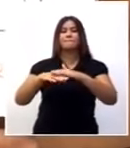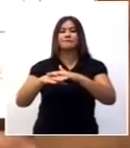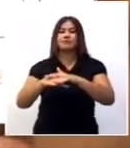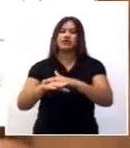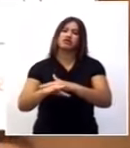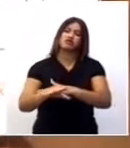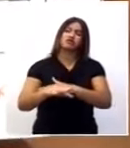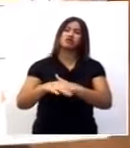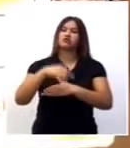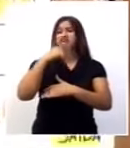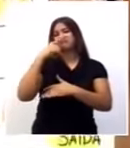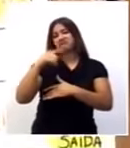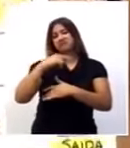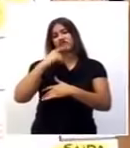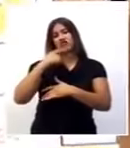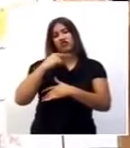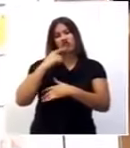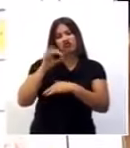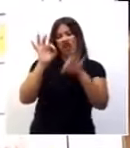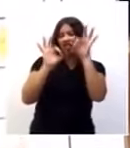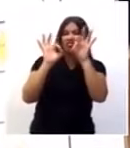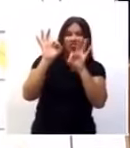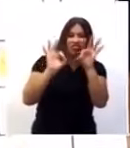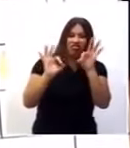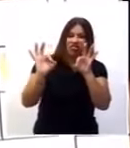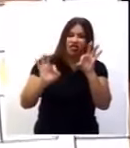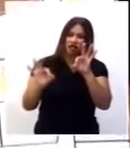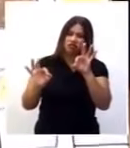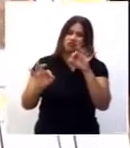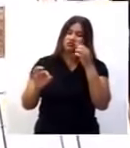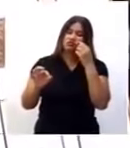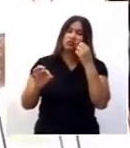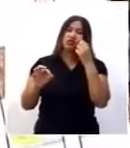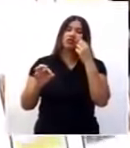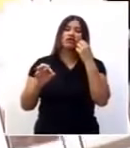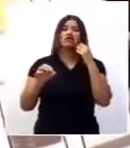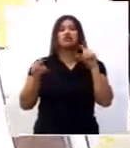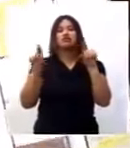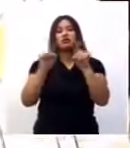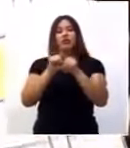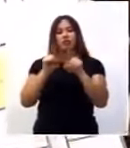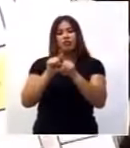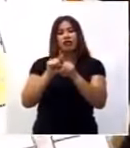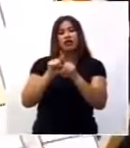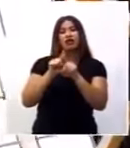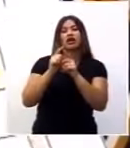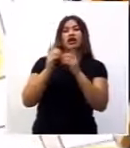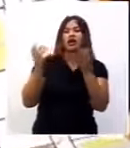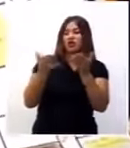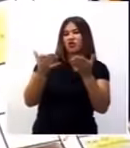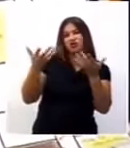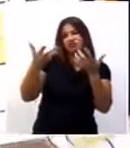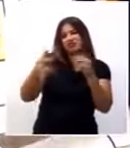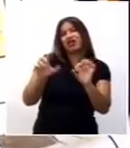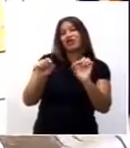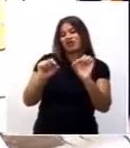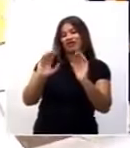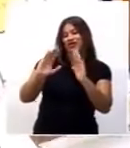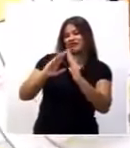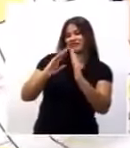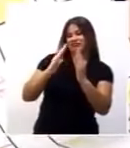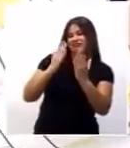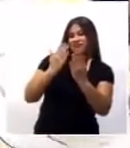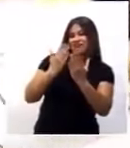isso daqui de uma forma mais trabalhosa. E a gente também não quer que vocês saiam de casa nessa época de quarentena para ir numa